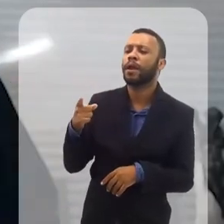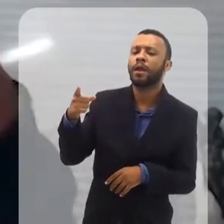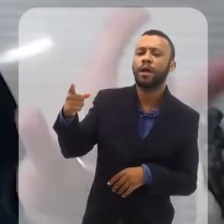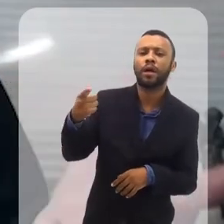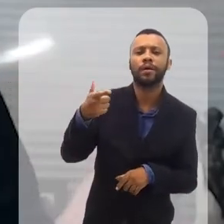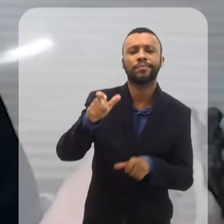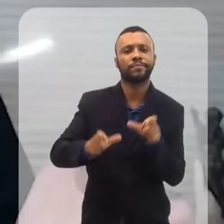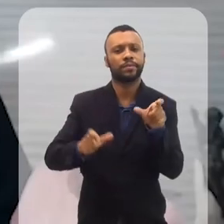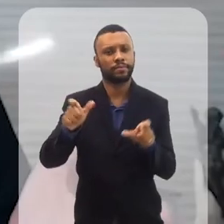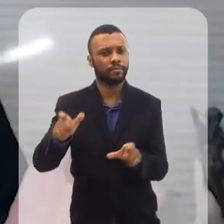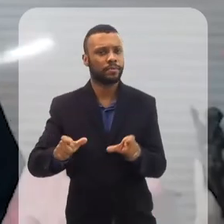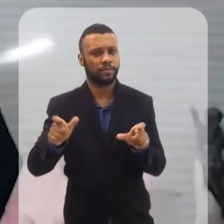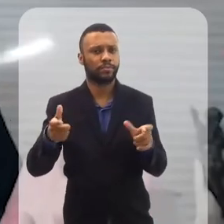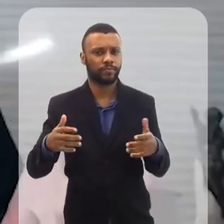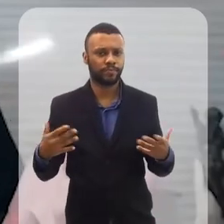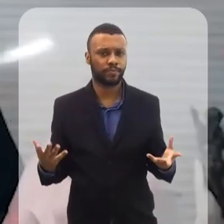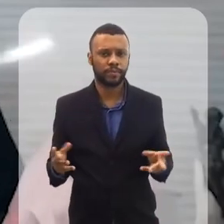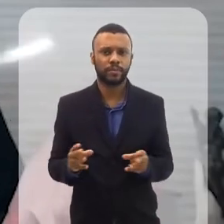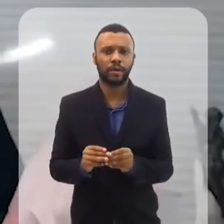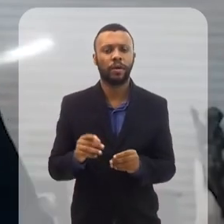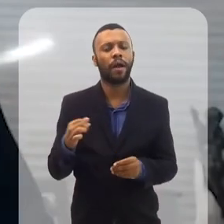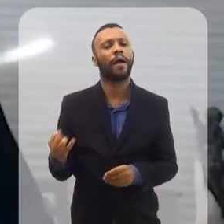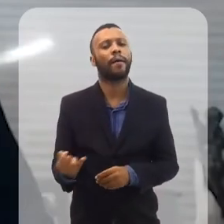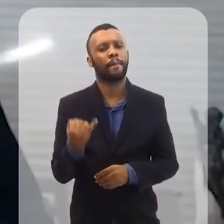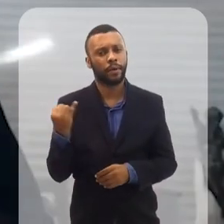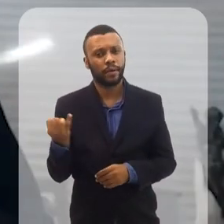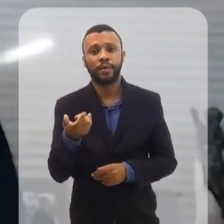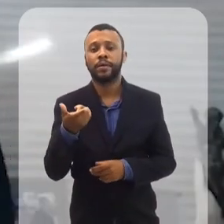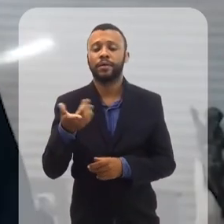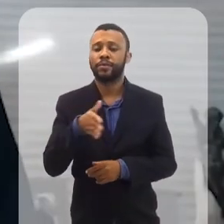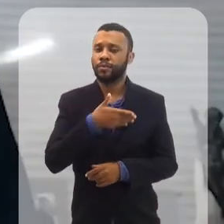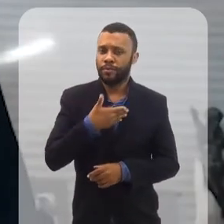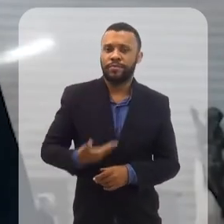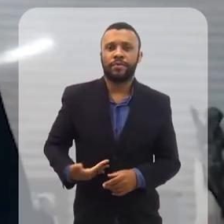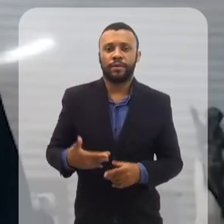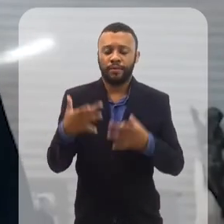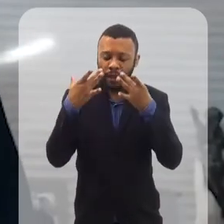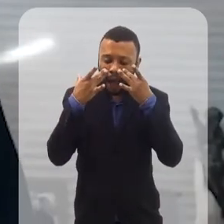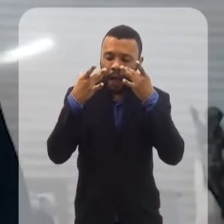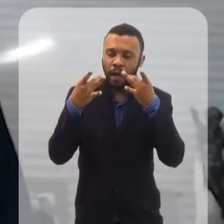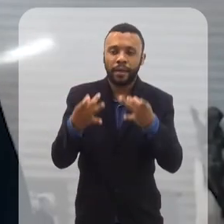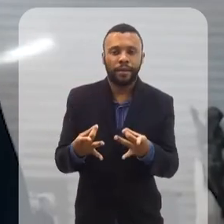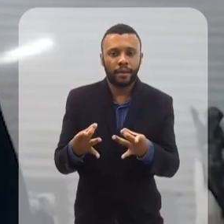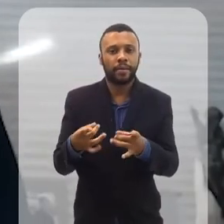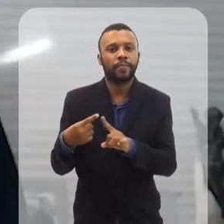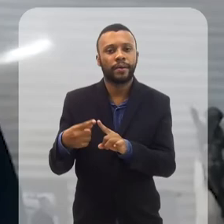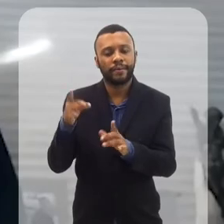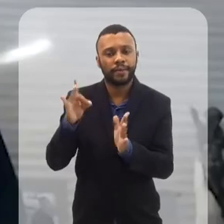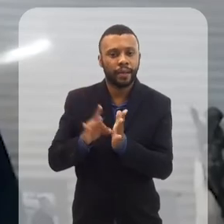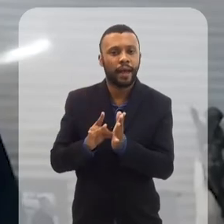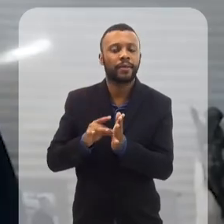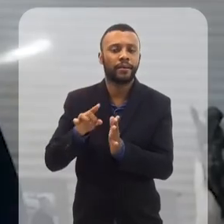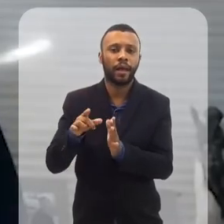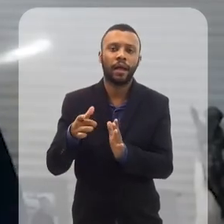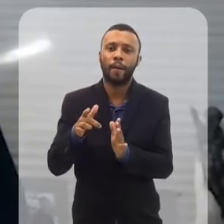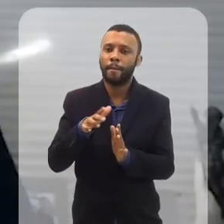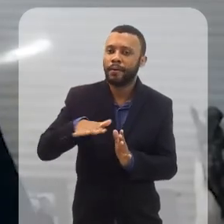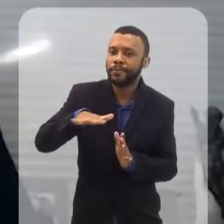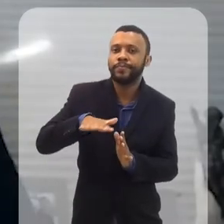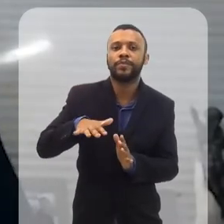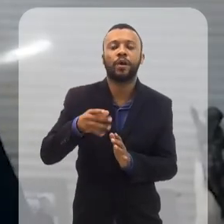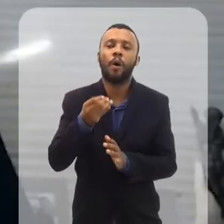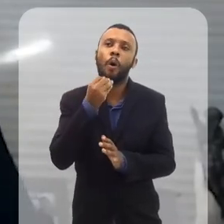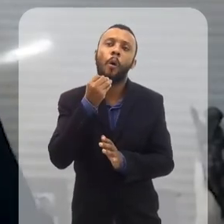ter deslocamentos de todas as pessoas. Então, eu acho que é muito importante o poder público ficar atento, porque realmente é um